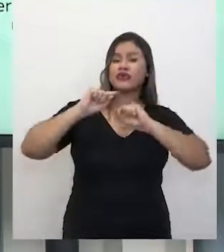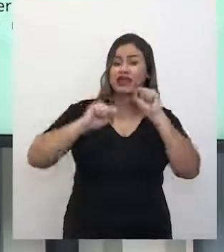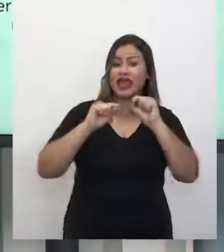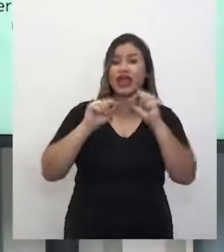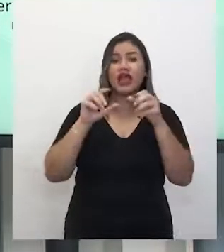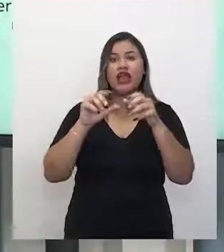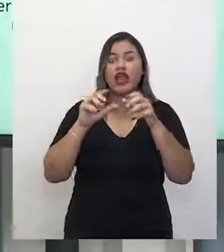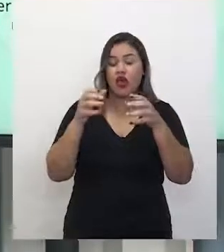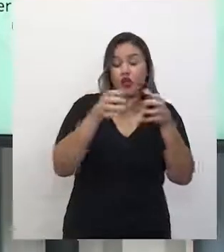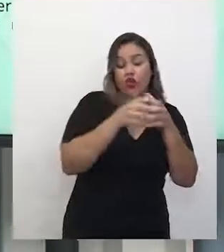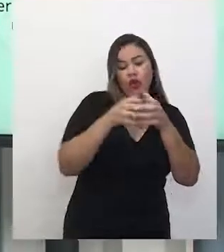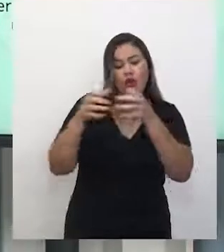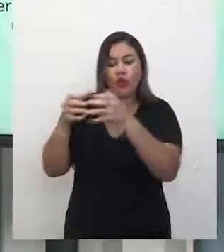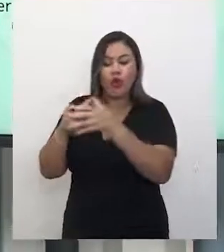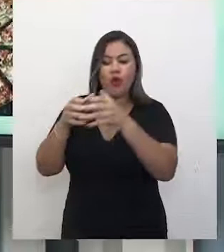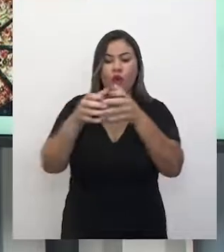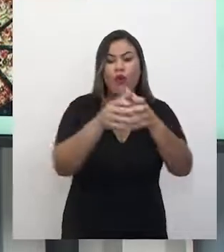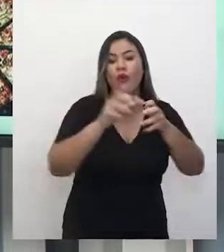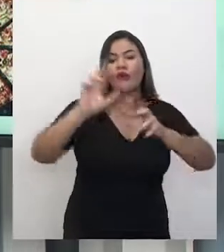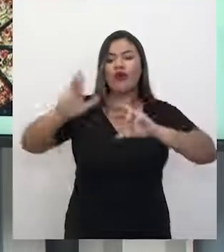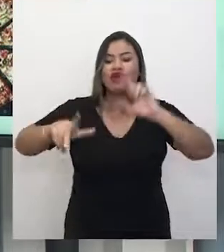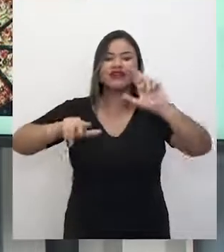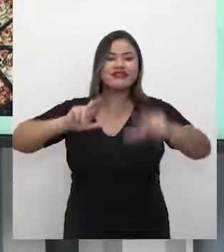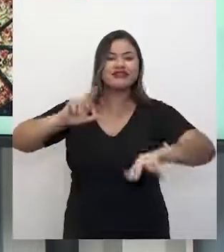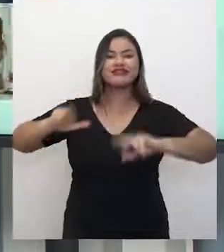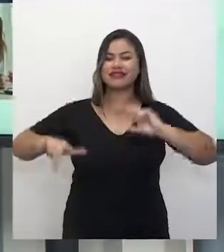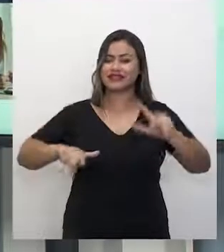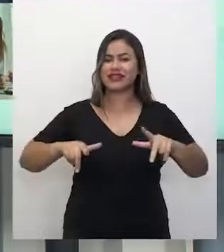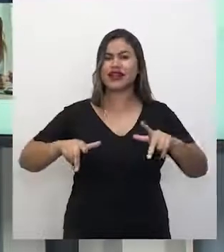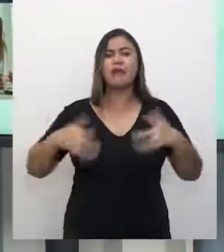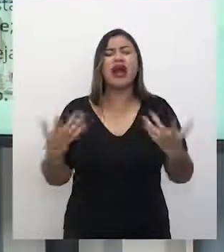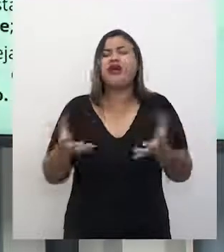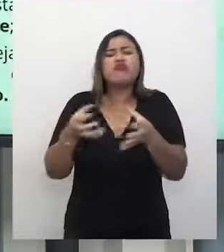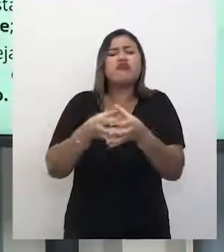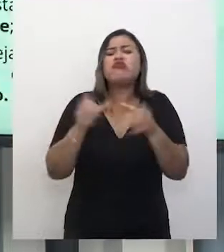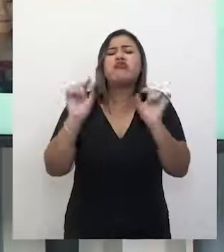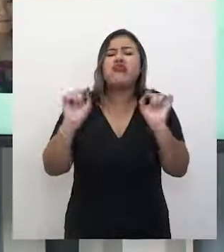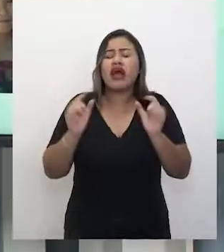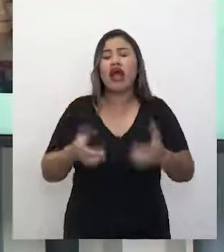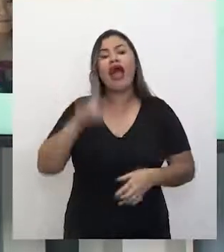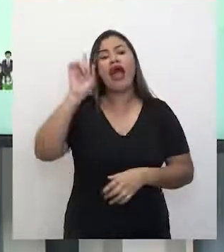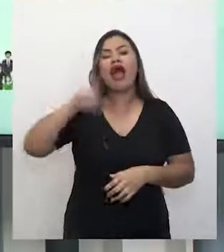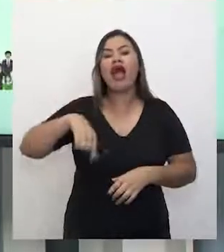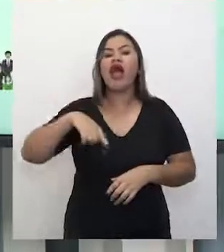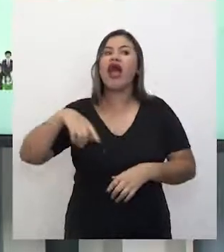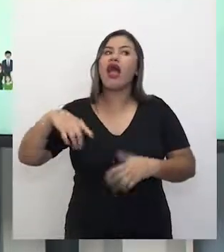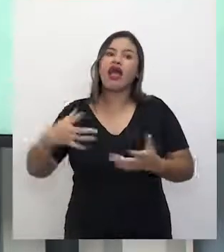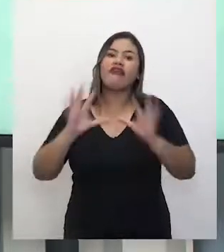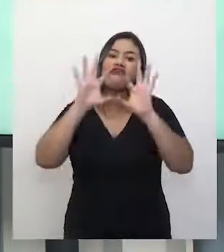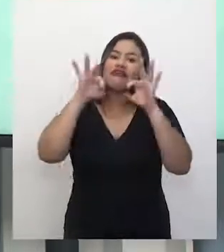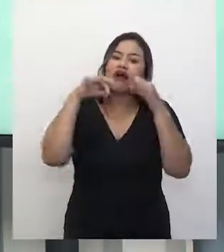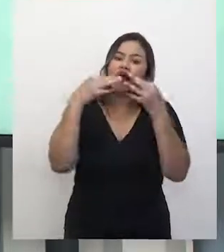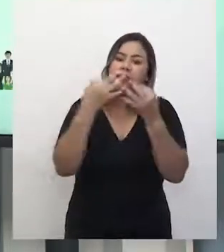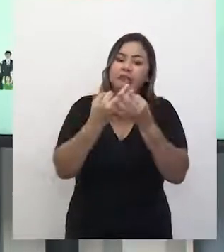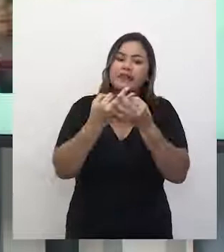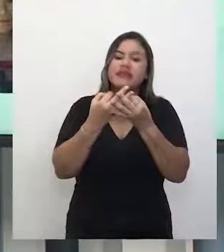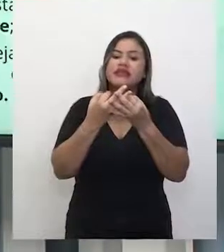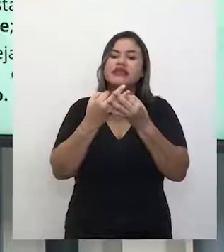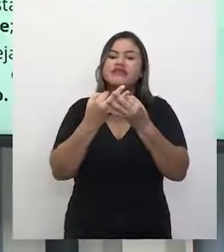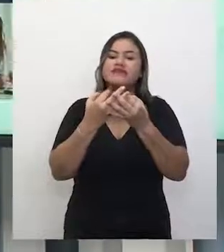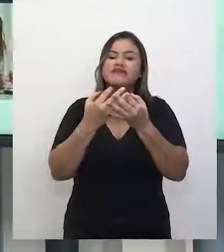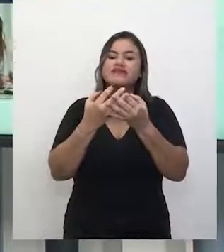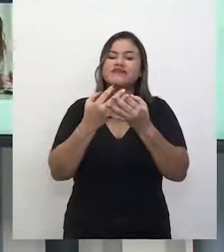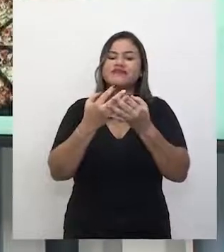Né? Então, quais são esses grupos sociais, né, que nós fazemos parte? Nós fazemos parte da família, vai aparecer para